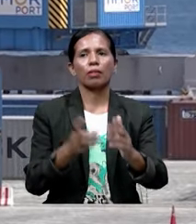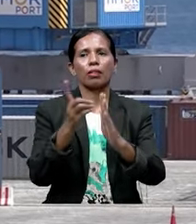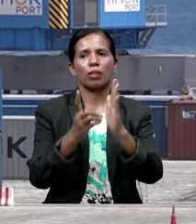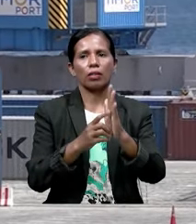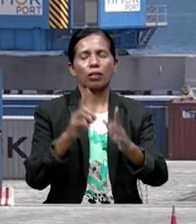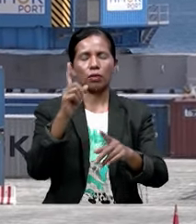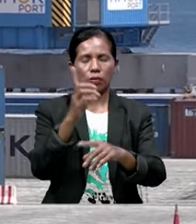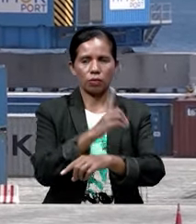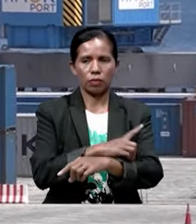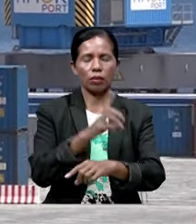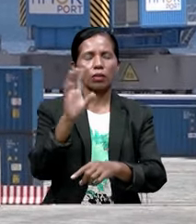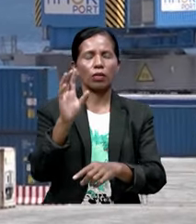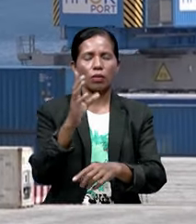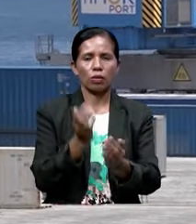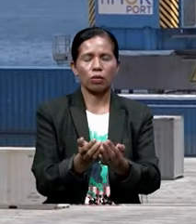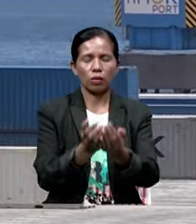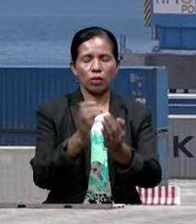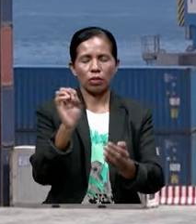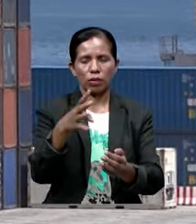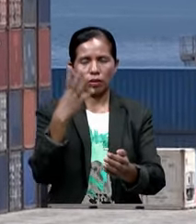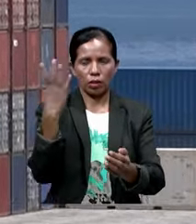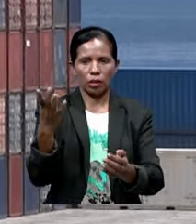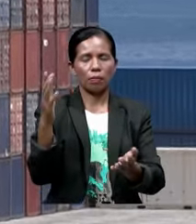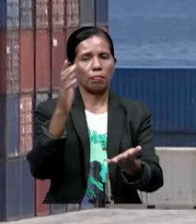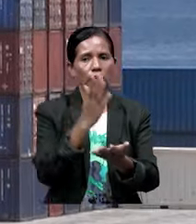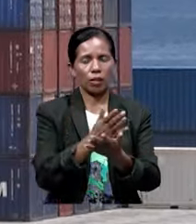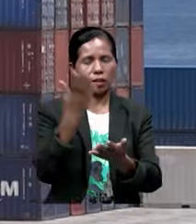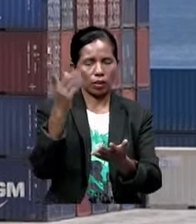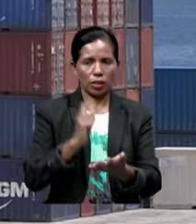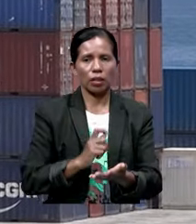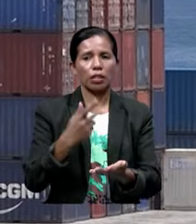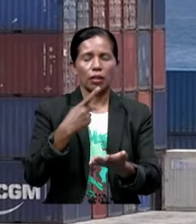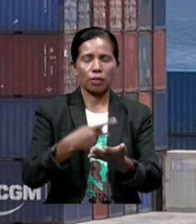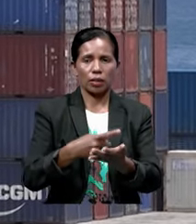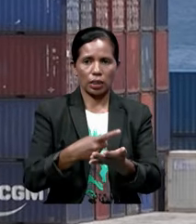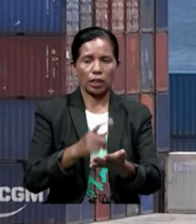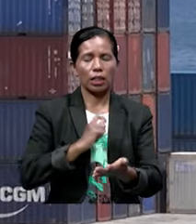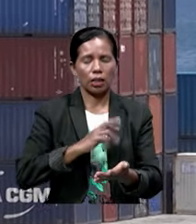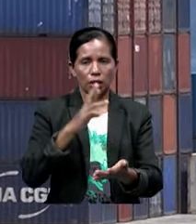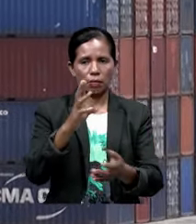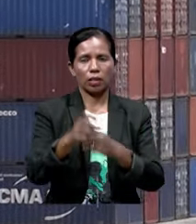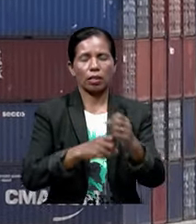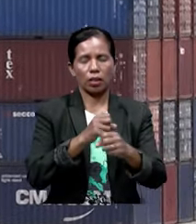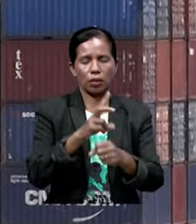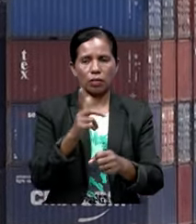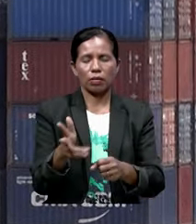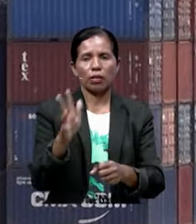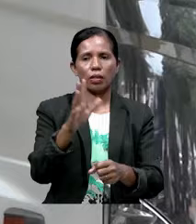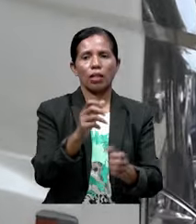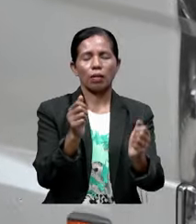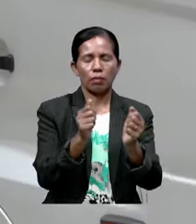fulan ro san resen rua to san resenhat mak atraca ia Porto Tibra, no ia tina rihun rua resen tolo Porto Tibra atun